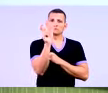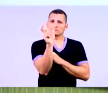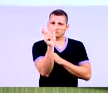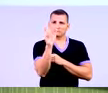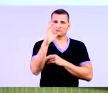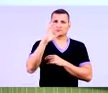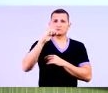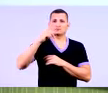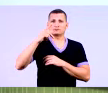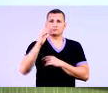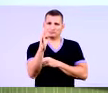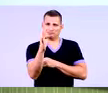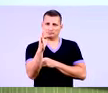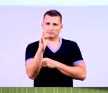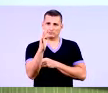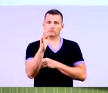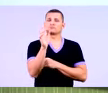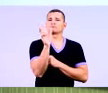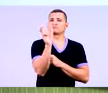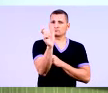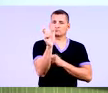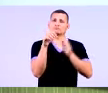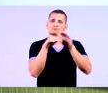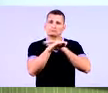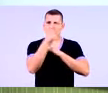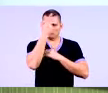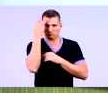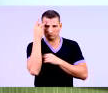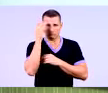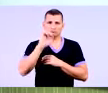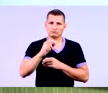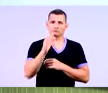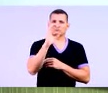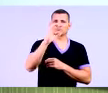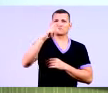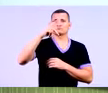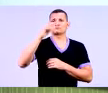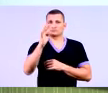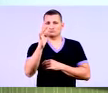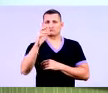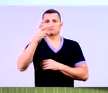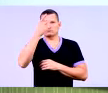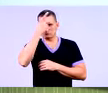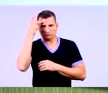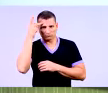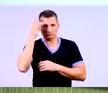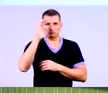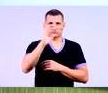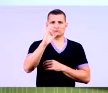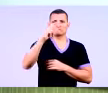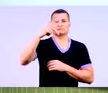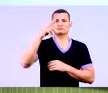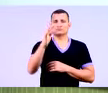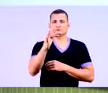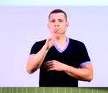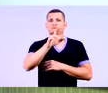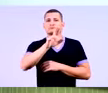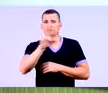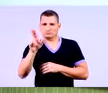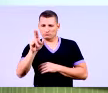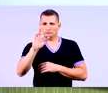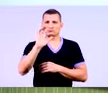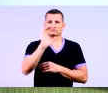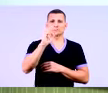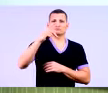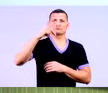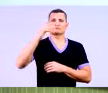criar uma página uma variável chamada cpf ou cpf pessoa cpf nome cpf funcionário entendeu